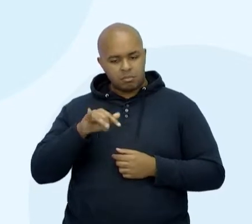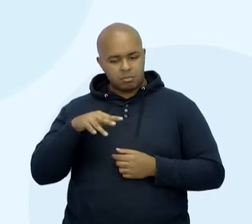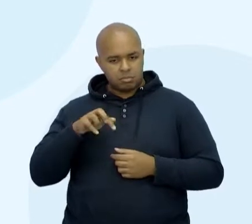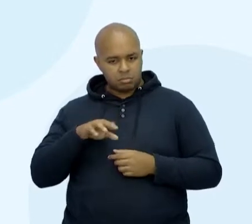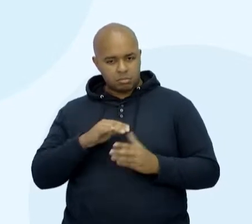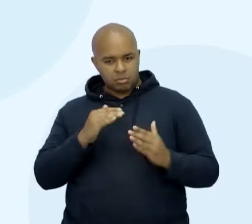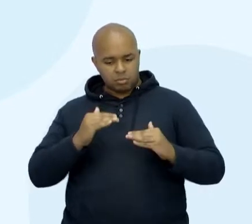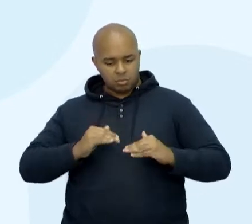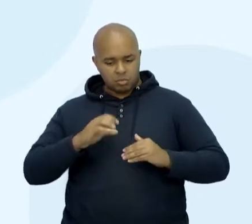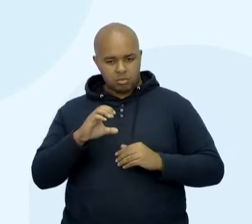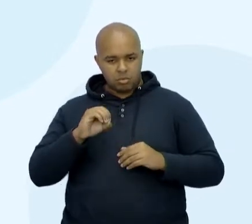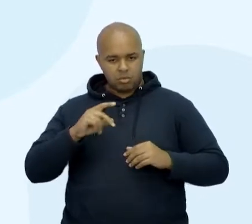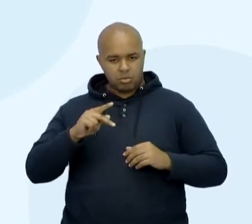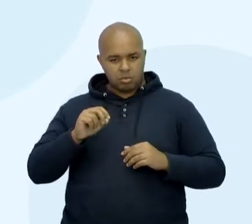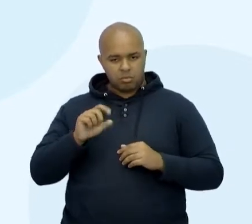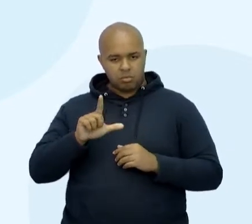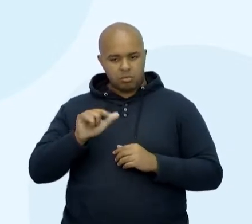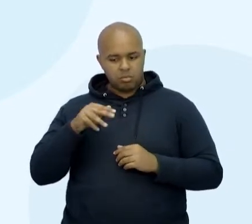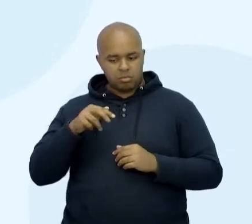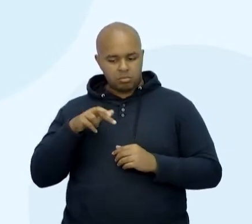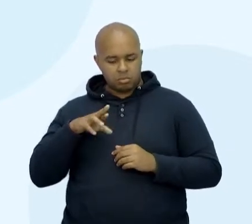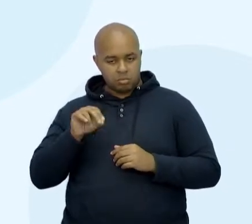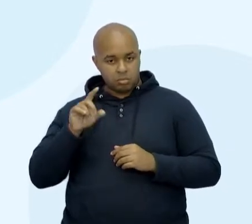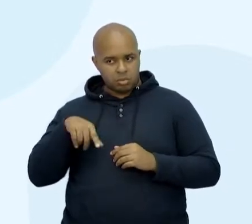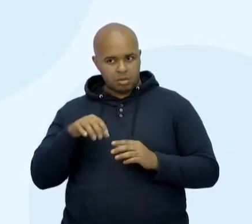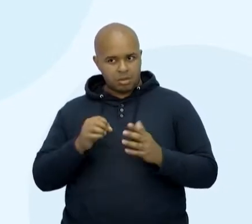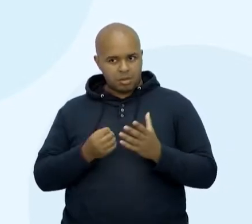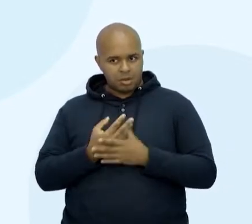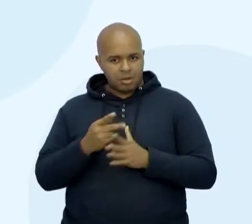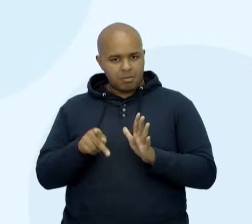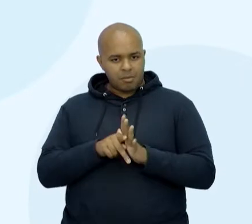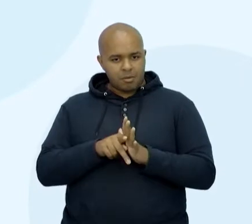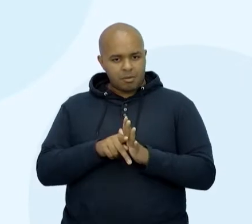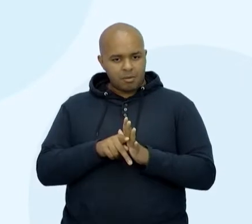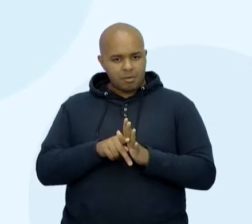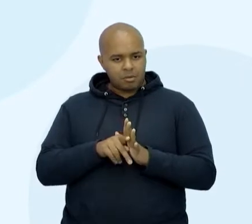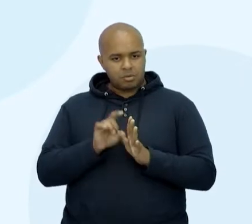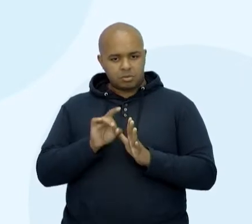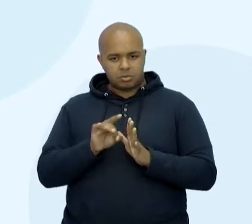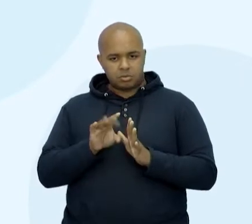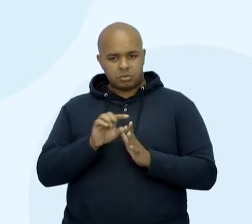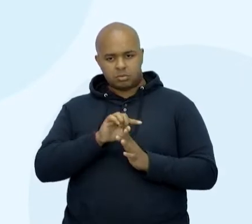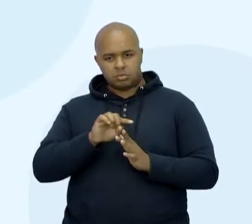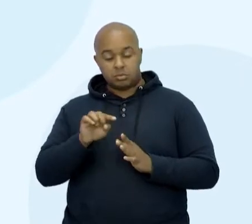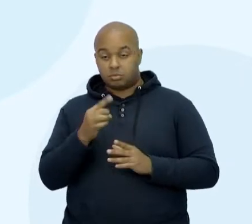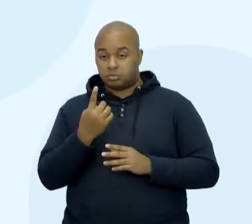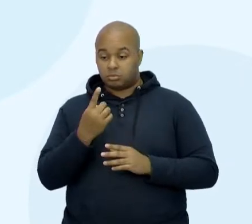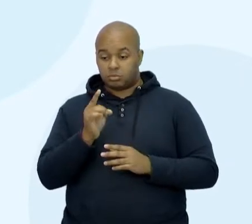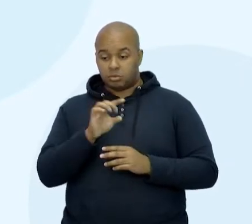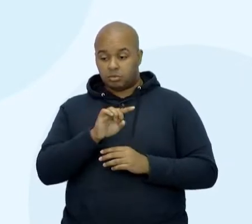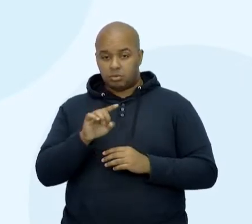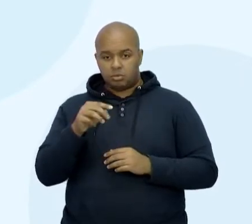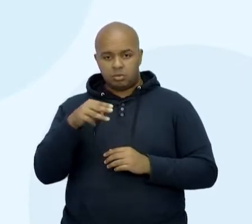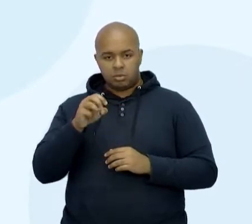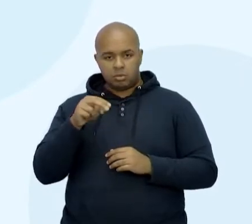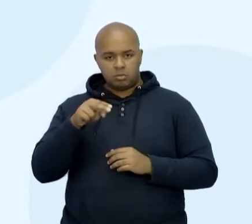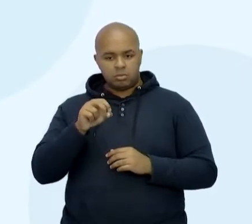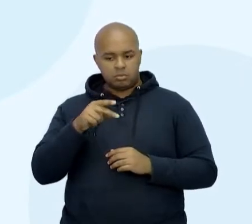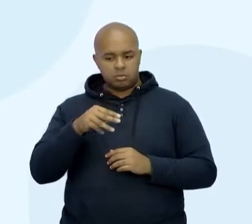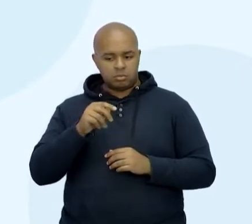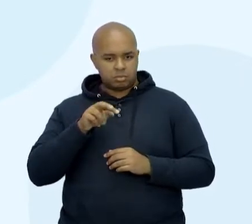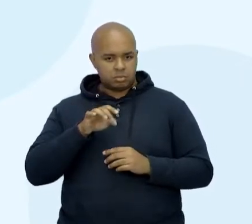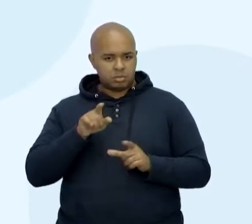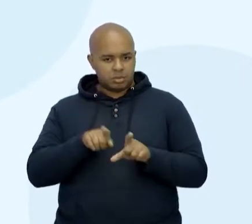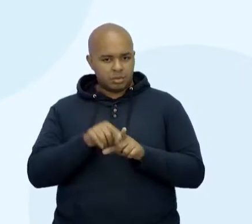tá? Então, um homopolímero é um polímero formado por apenas aí um tipo de monômero. Tá vendo que o